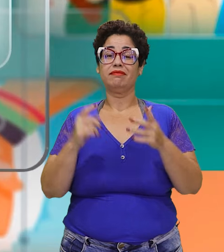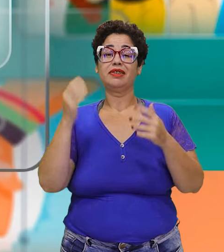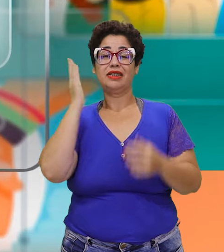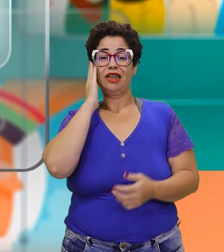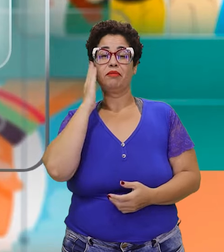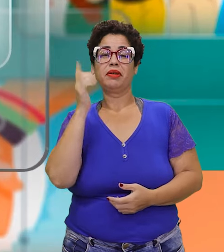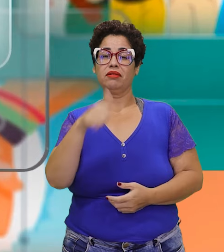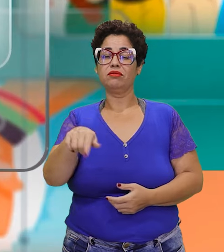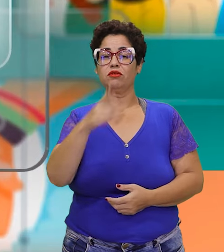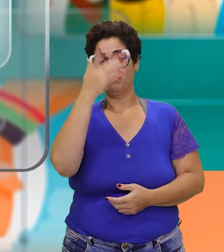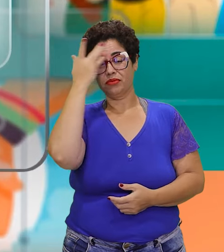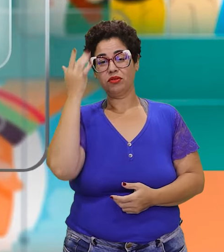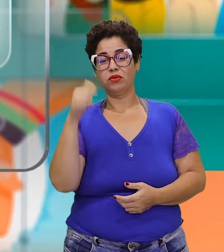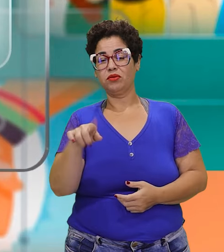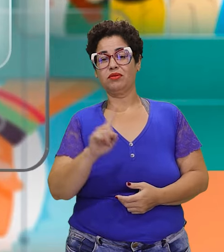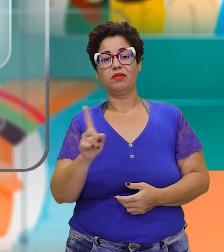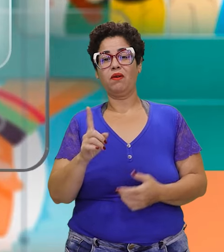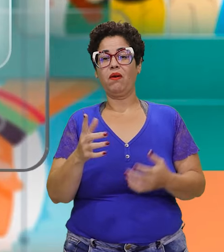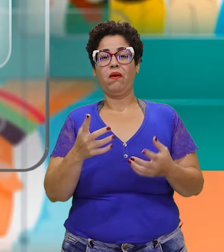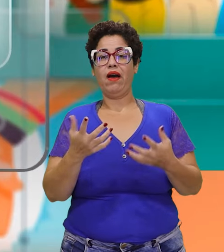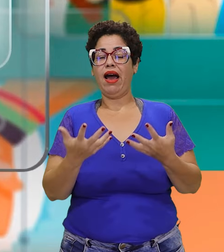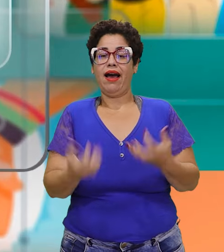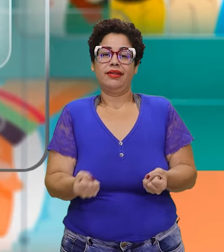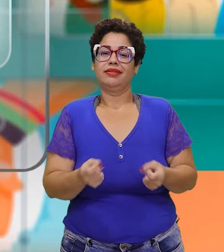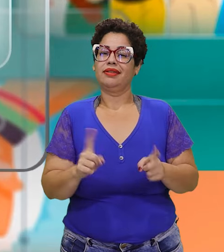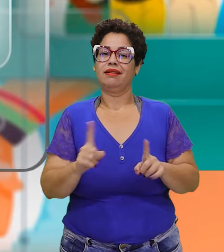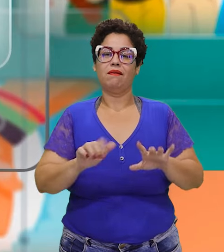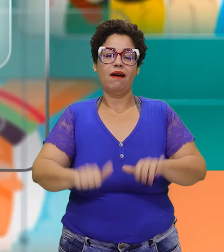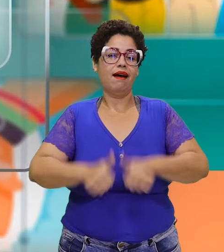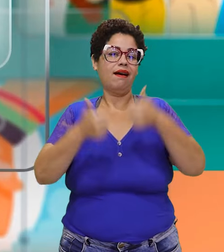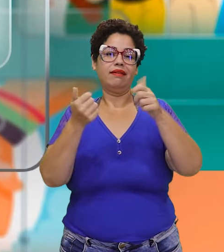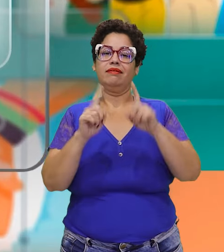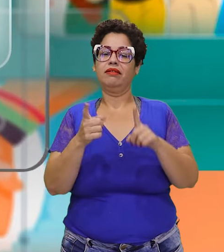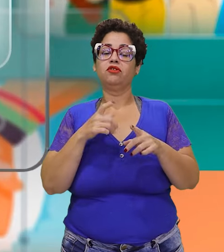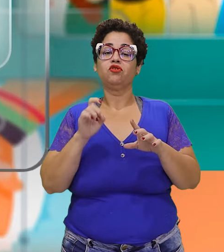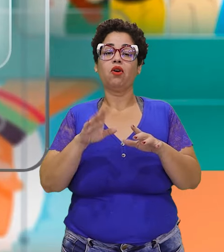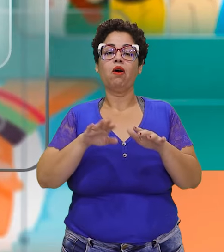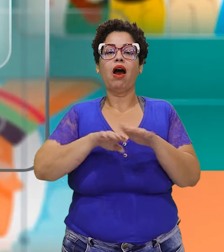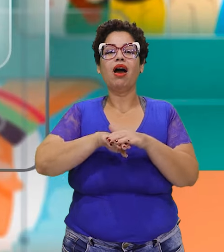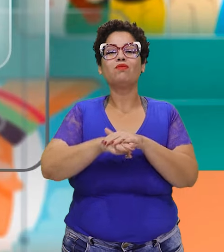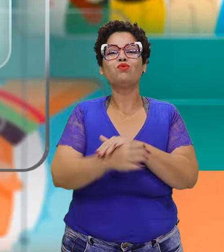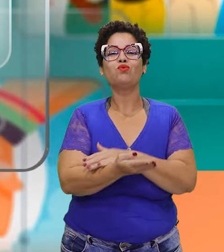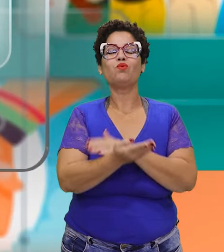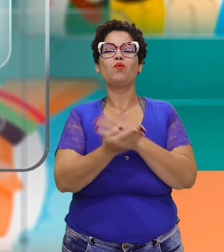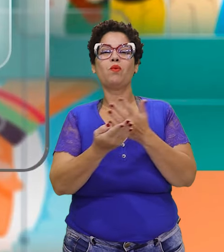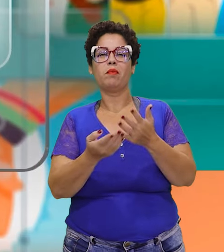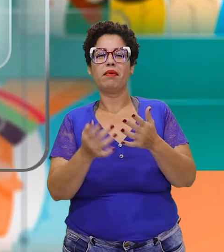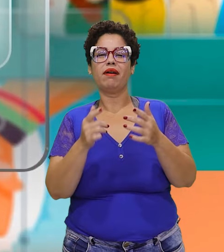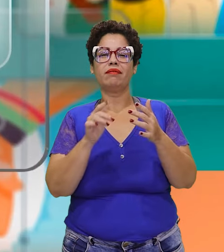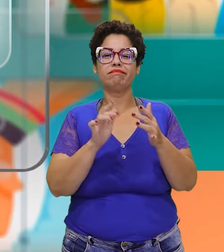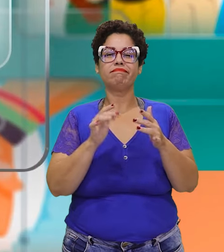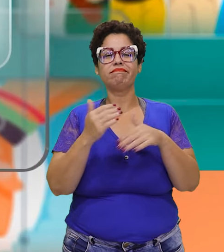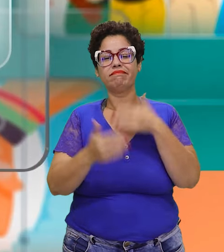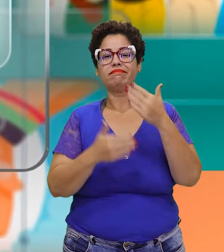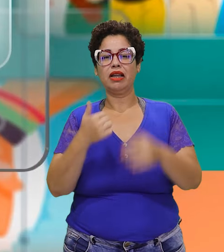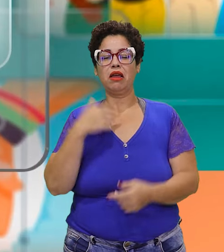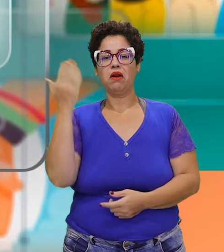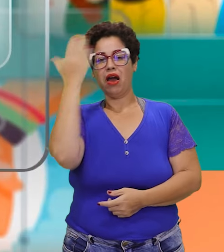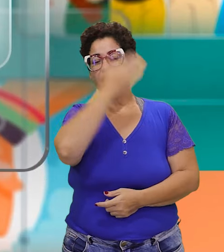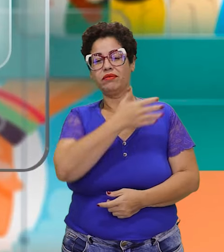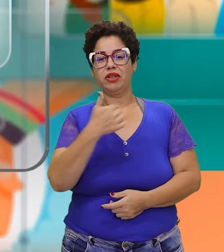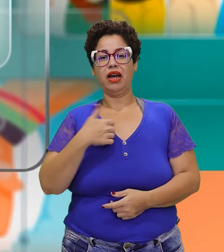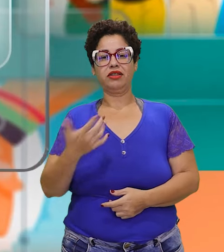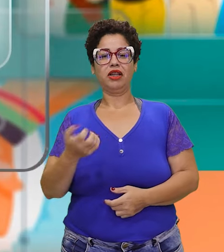ter em mente que certas coisas a gente não supera, a gente aprende a lidar, né?